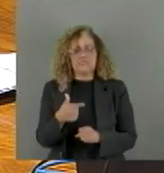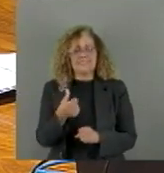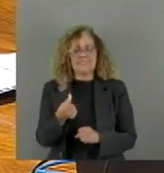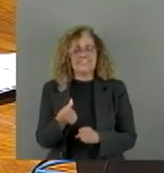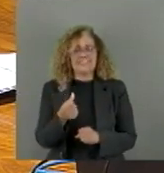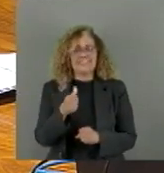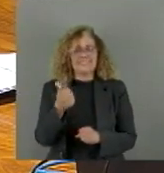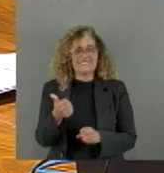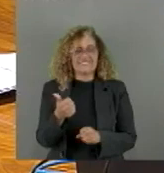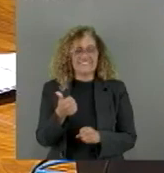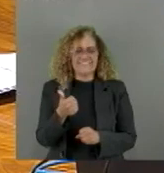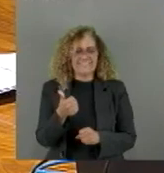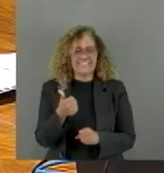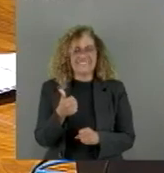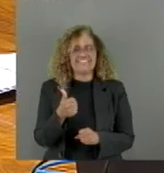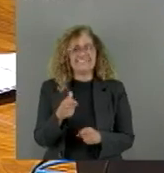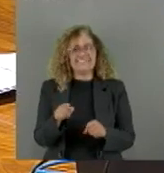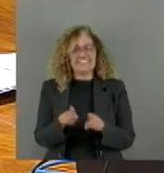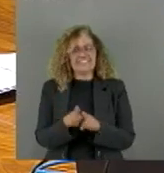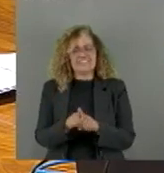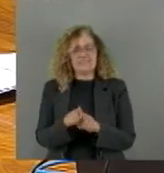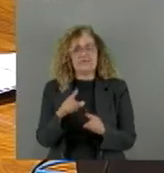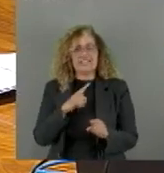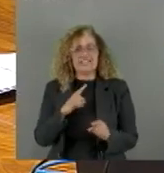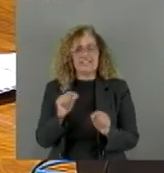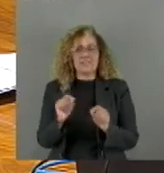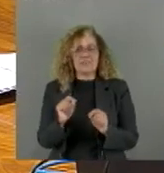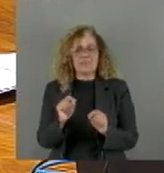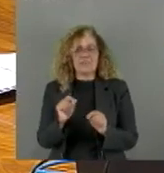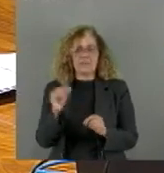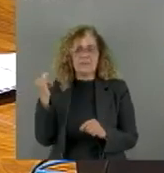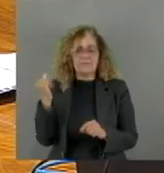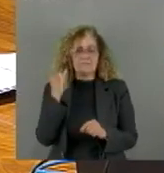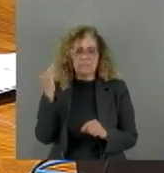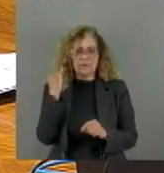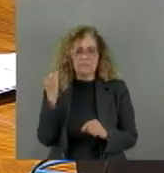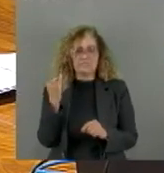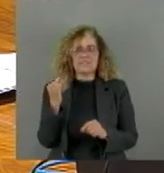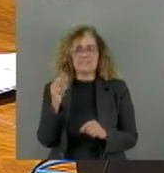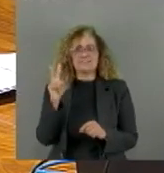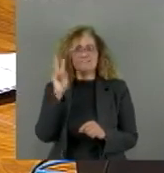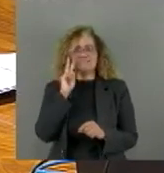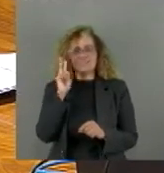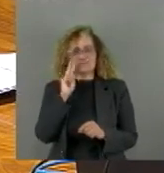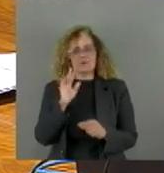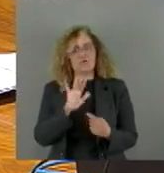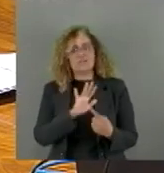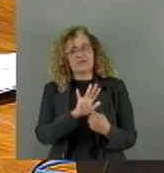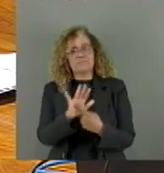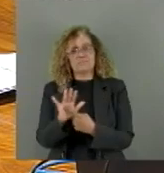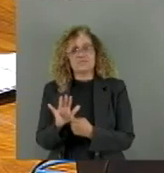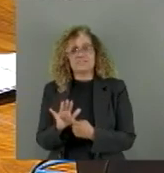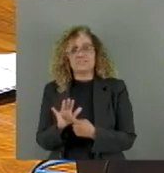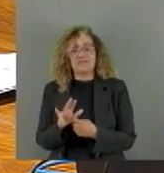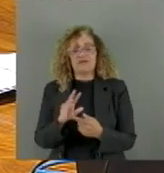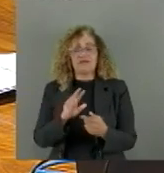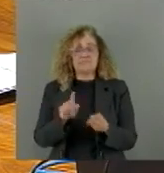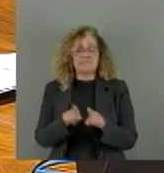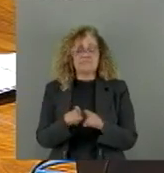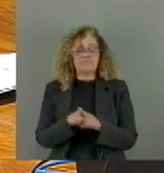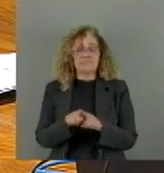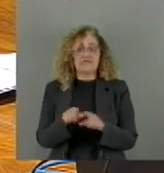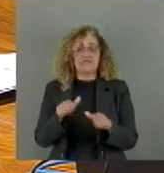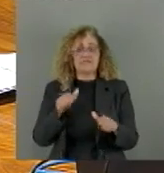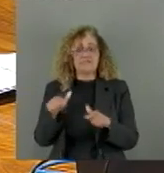e por suas características sociais e sanitárias, sua importância regional e seu histórico destacado na área de prestação de serviços de